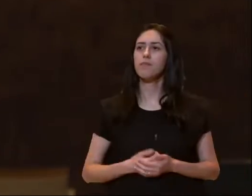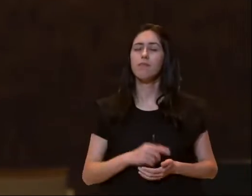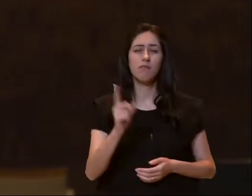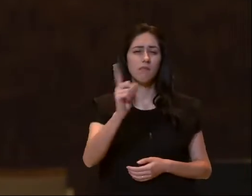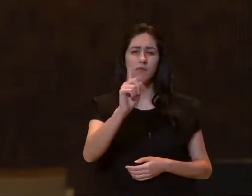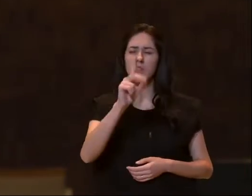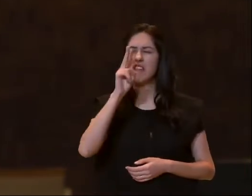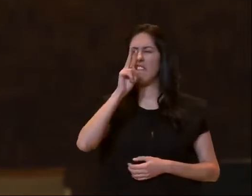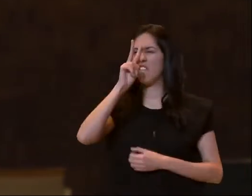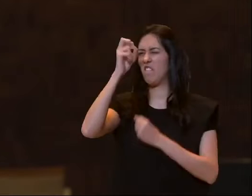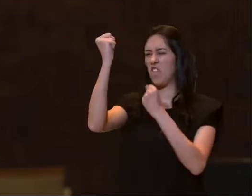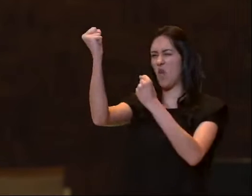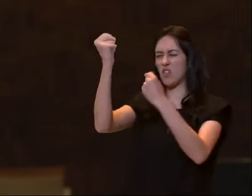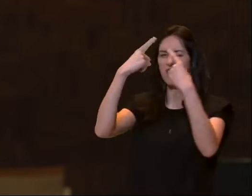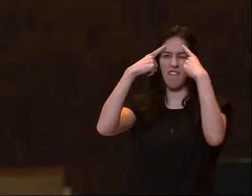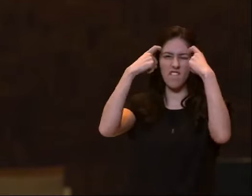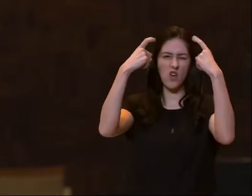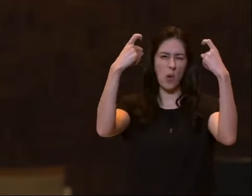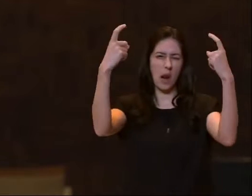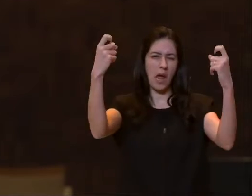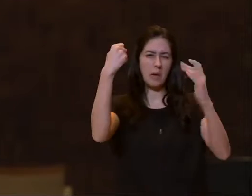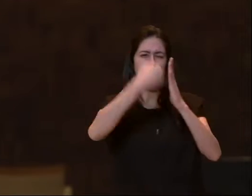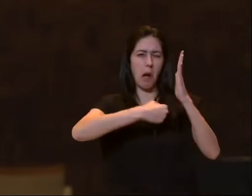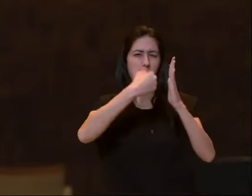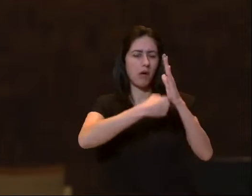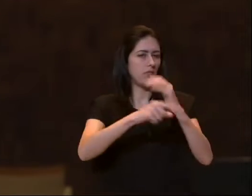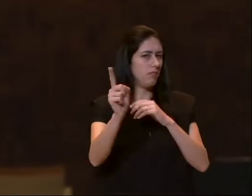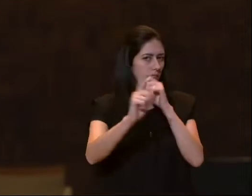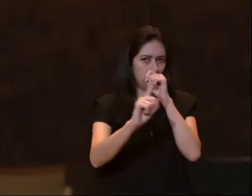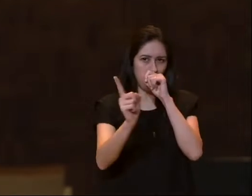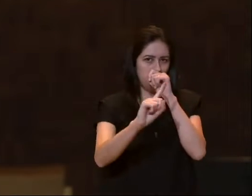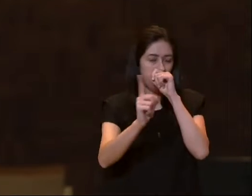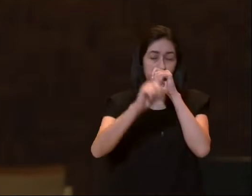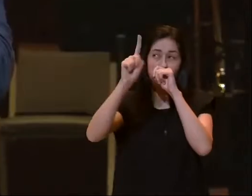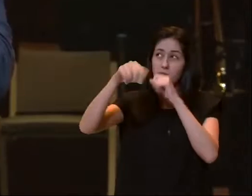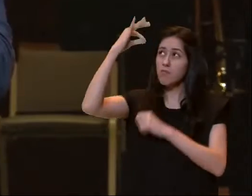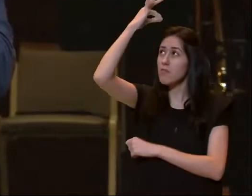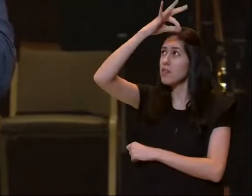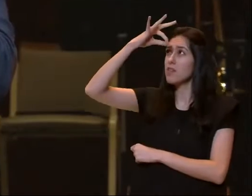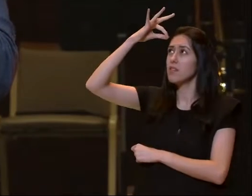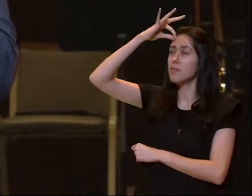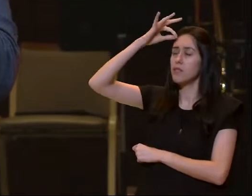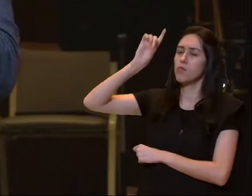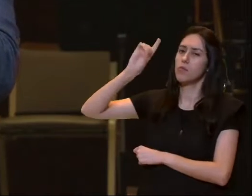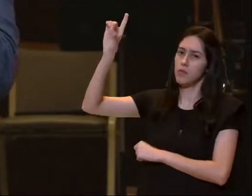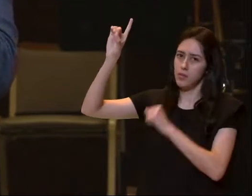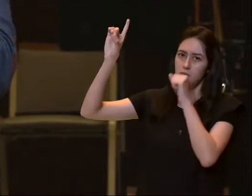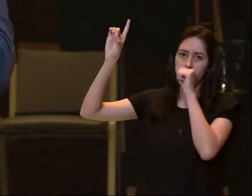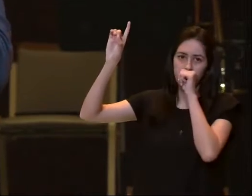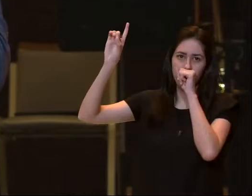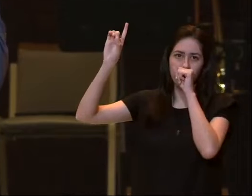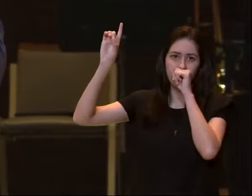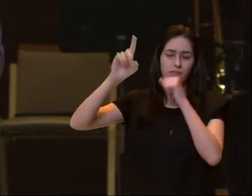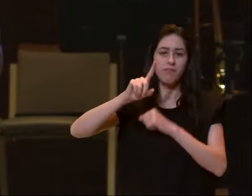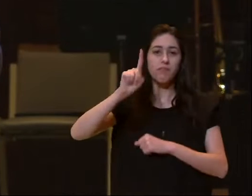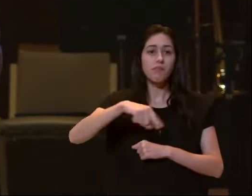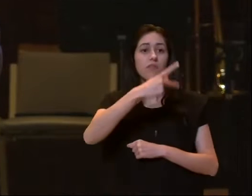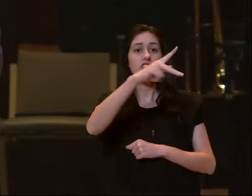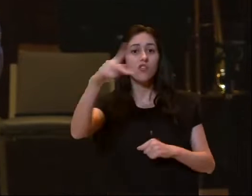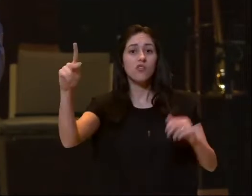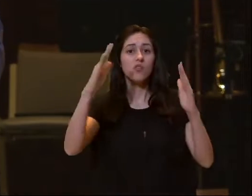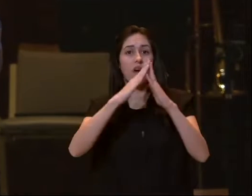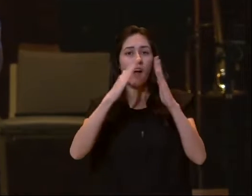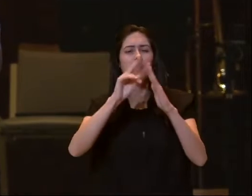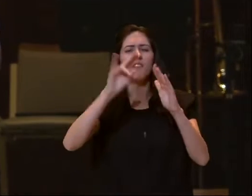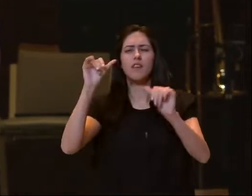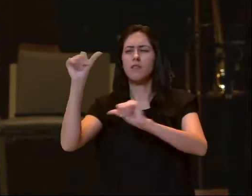força, nem por violência, mas pelo meu Espírito, diz o Senhor. A sua casa vai ser